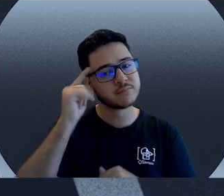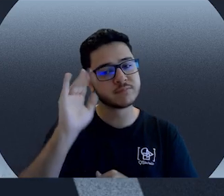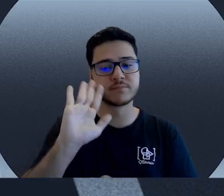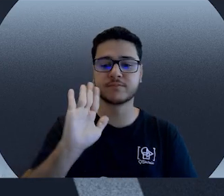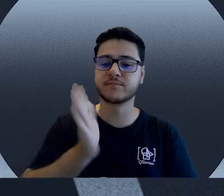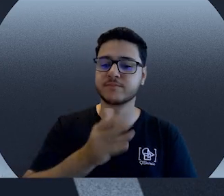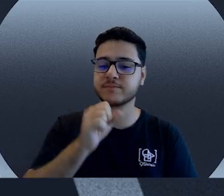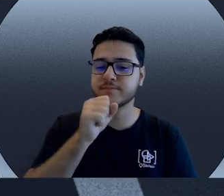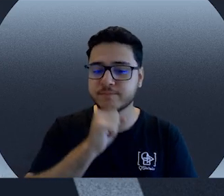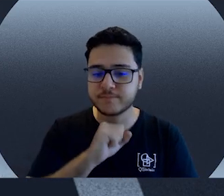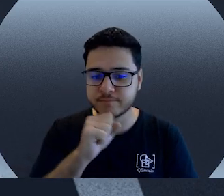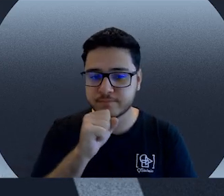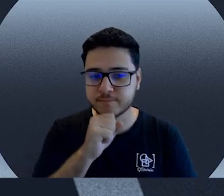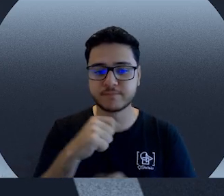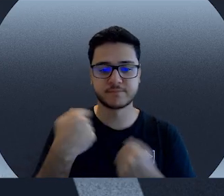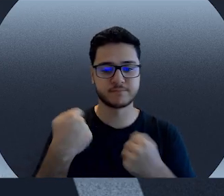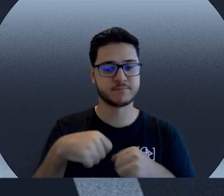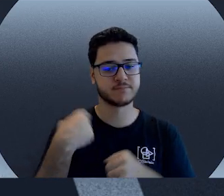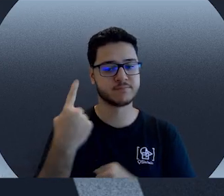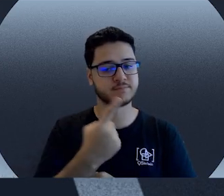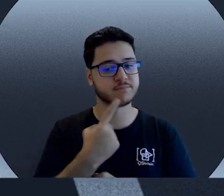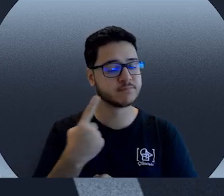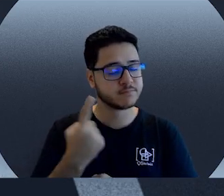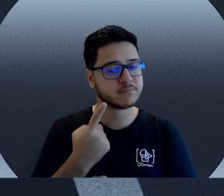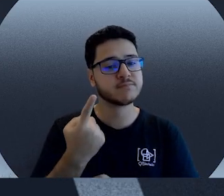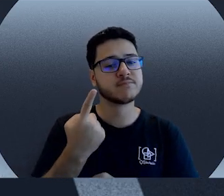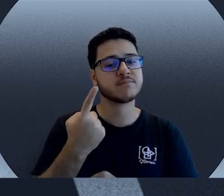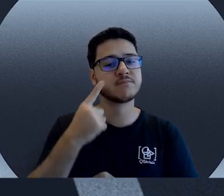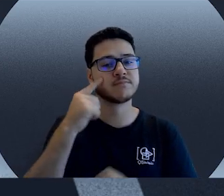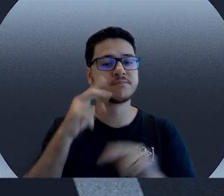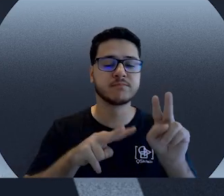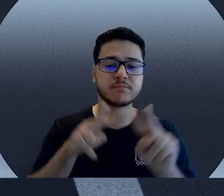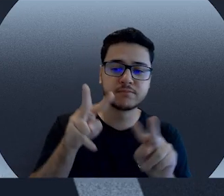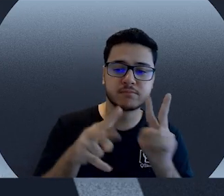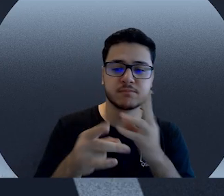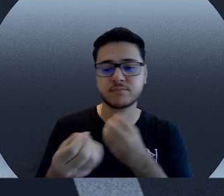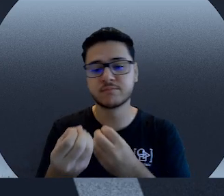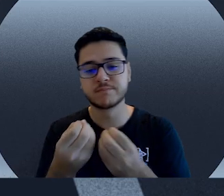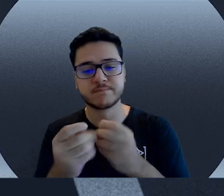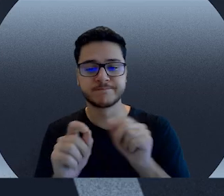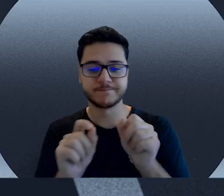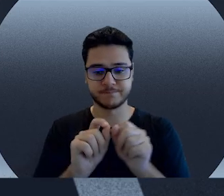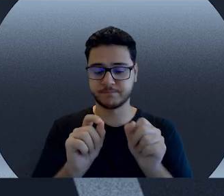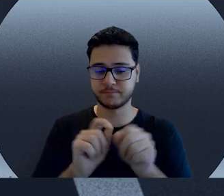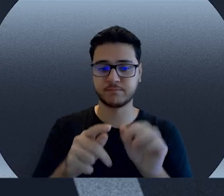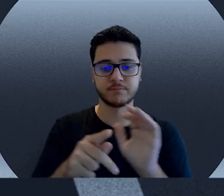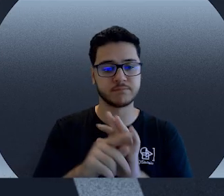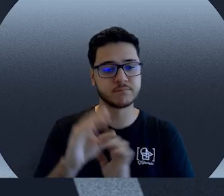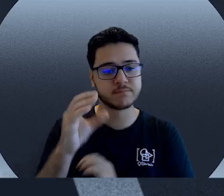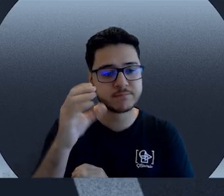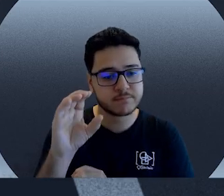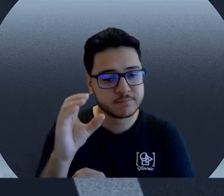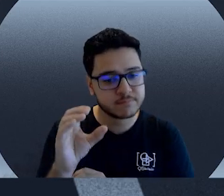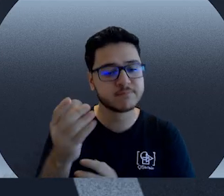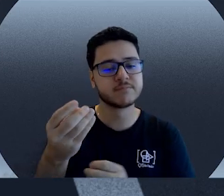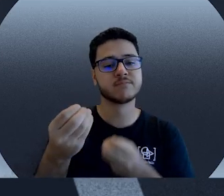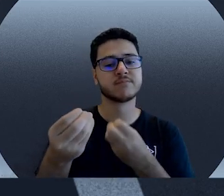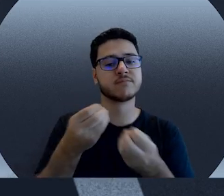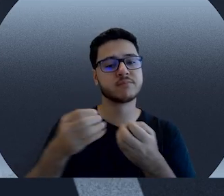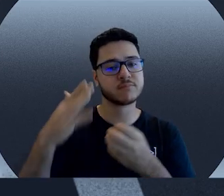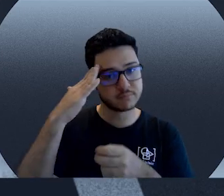é antigo, né? É preciso a gente reformular a forma que a gente faz também essas ciências, esses